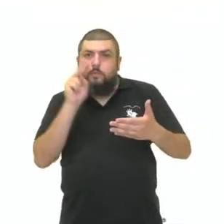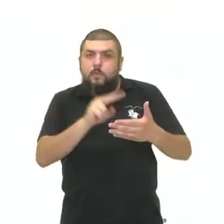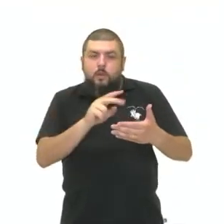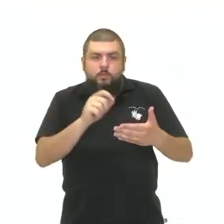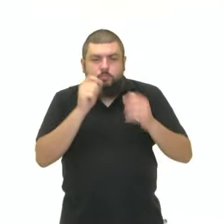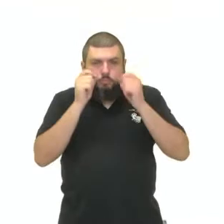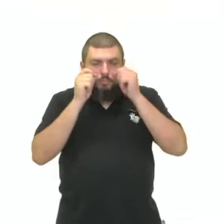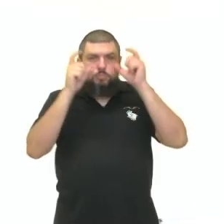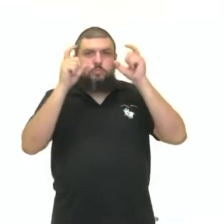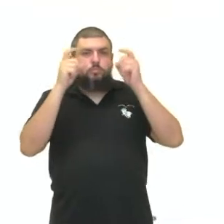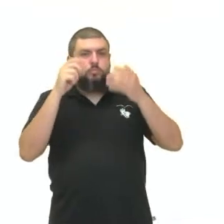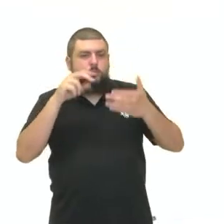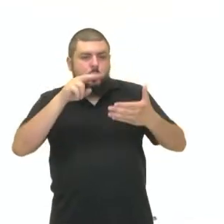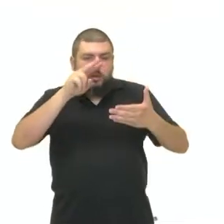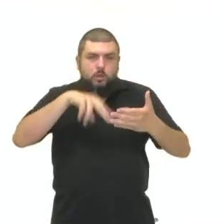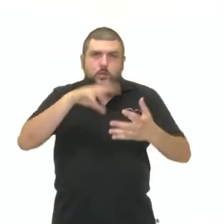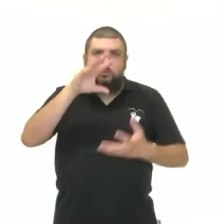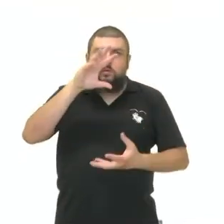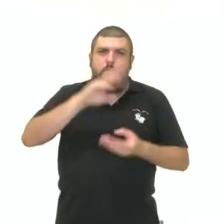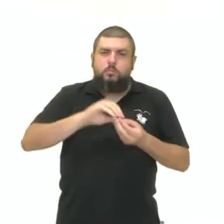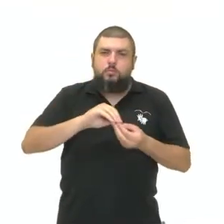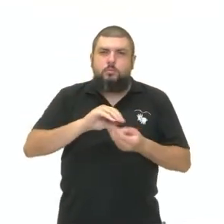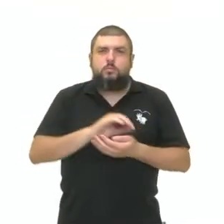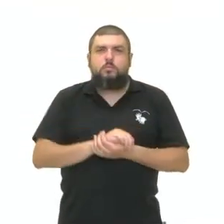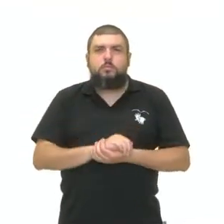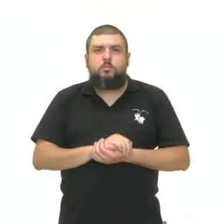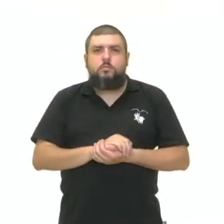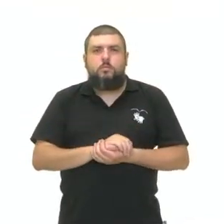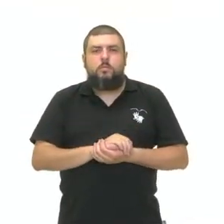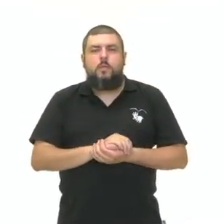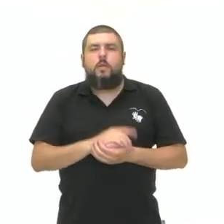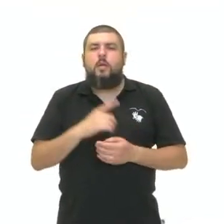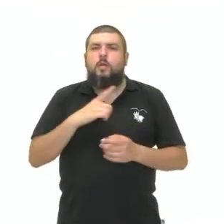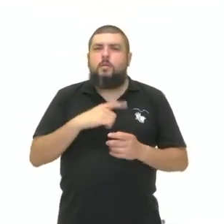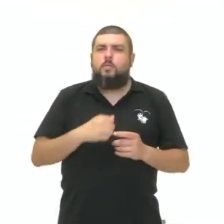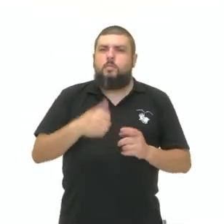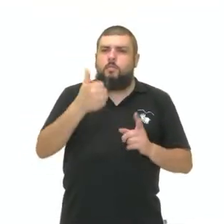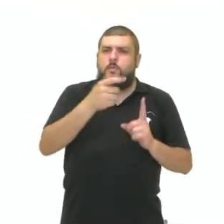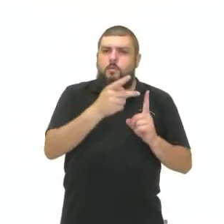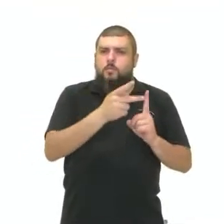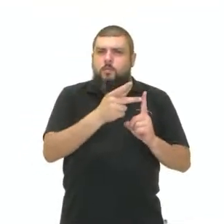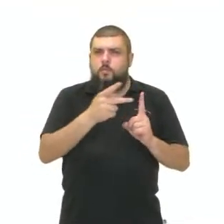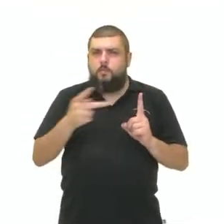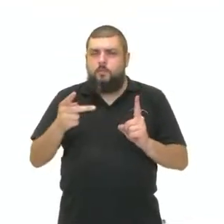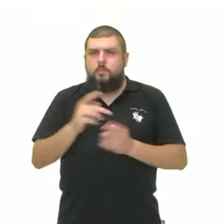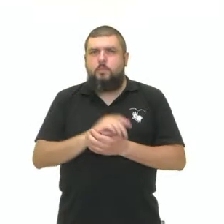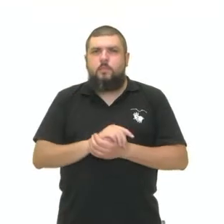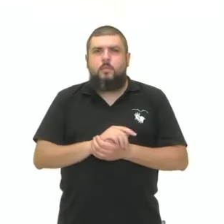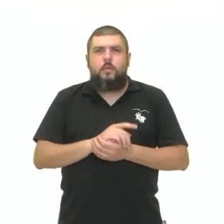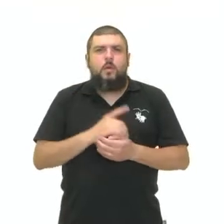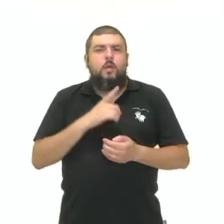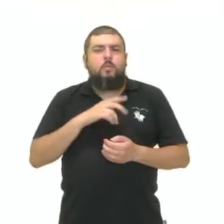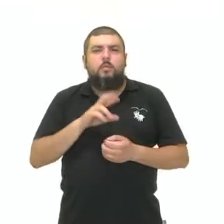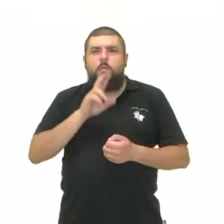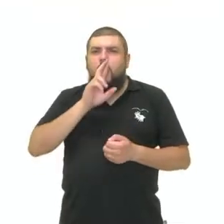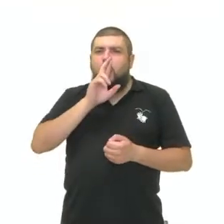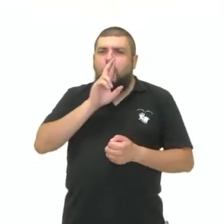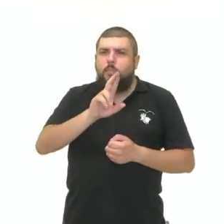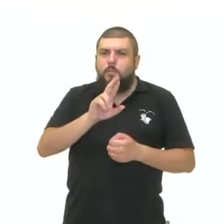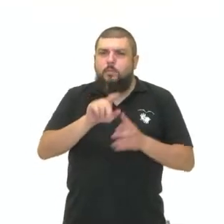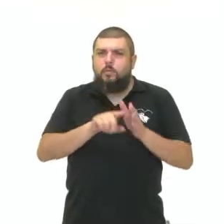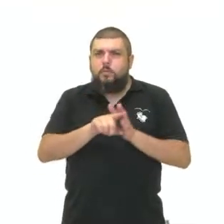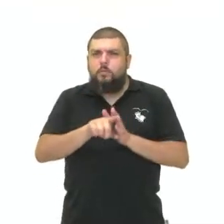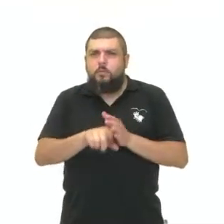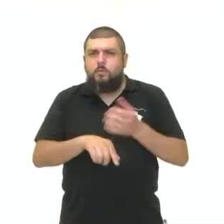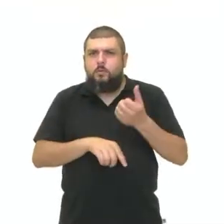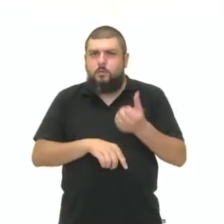o fato. Depois nós temos o primeiro parágrafo, o início, onde nós temos respostas para seis perguntas: